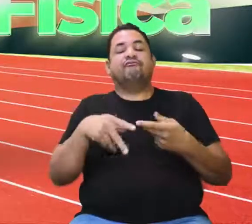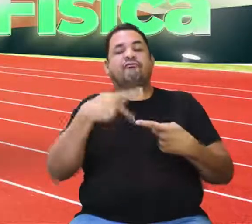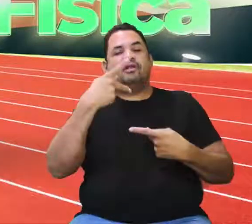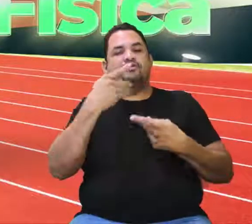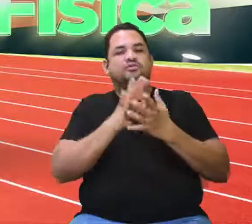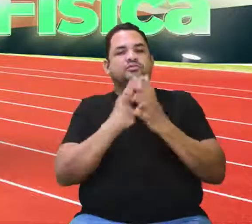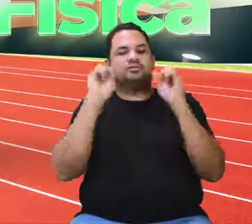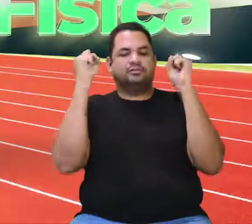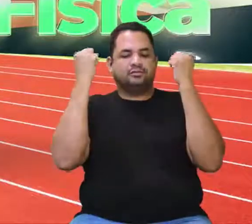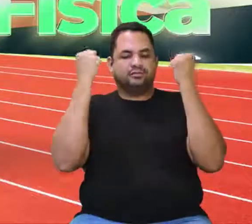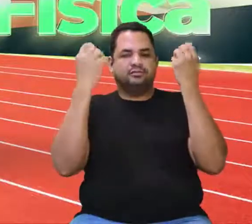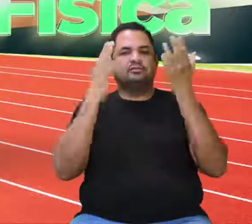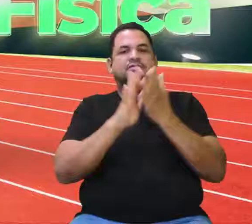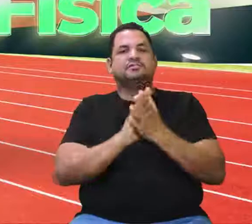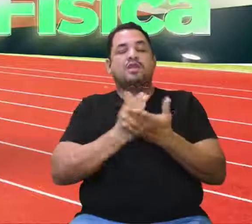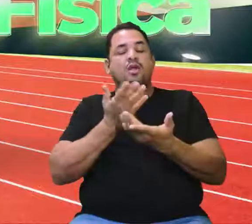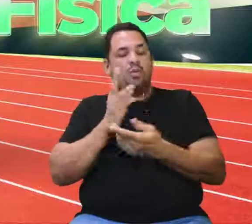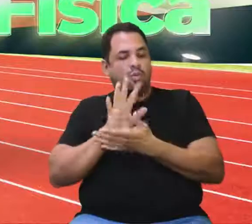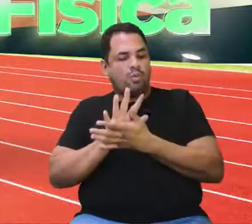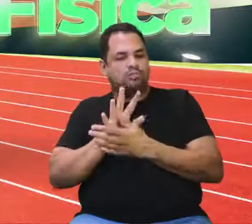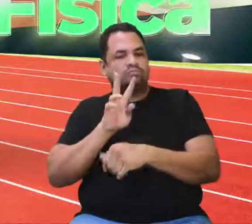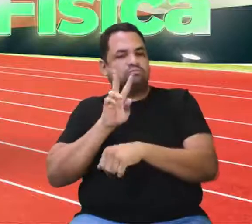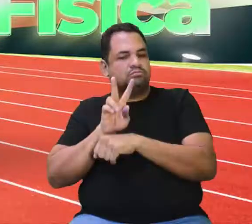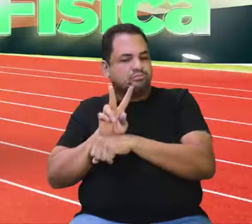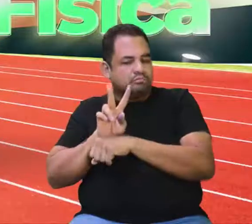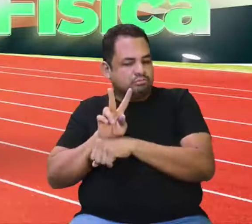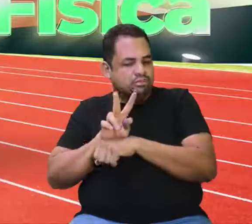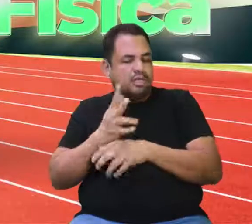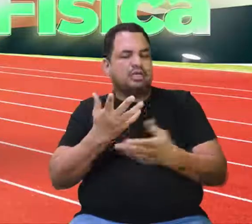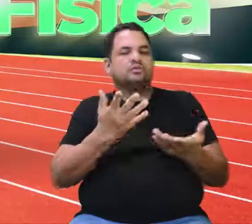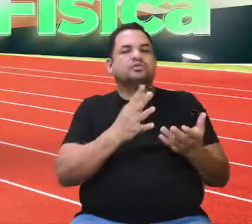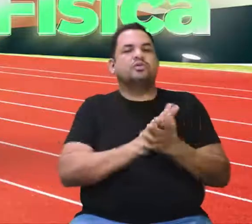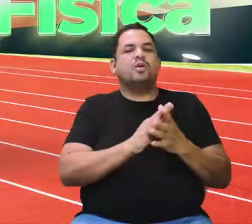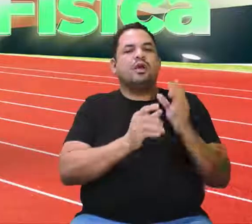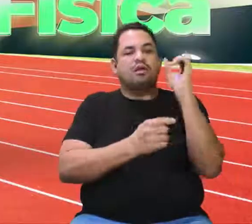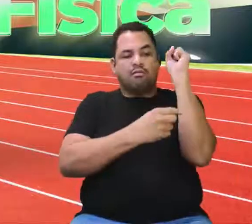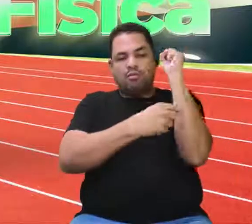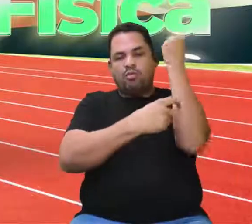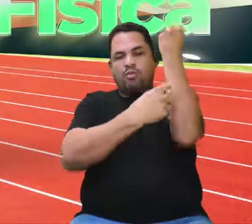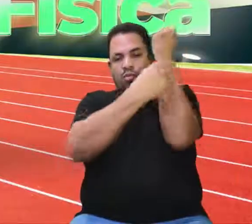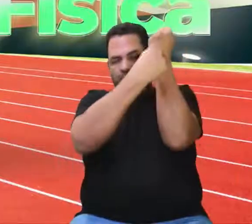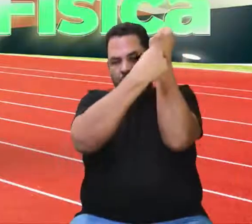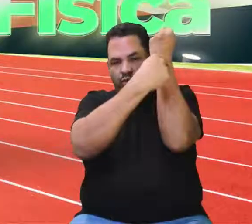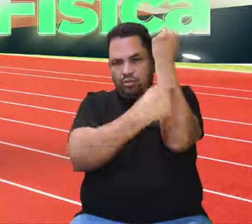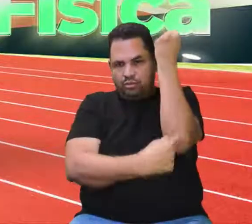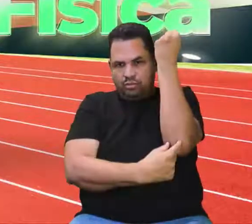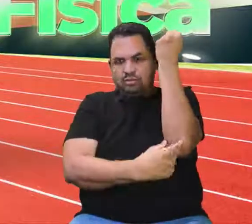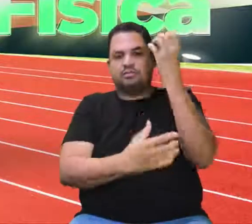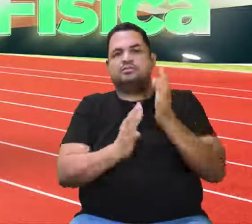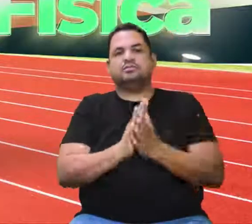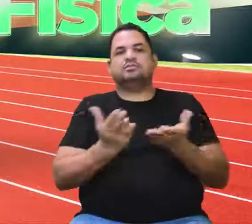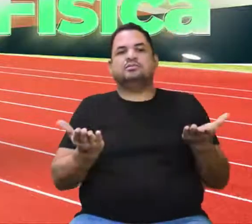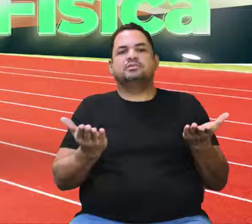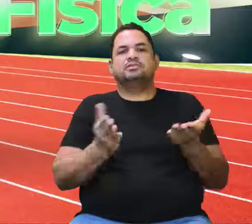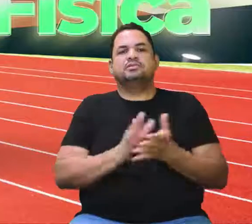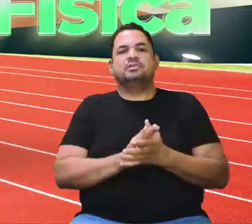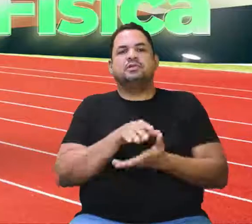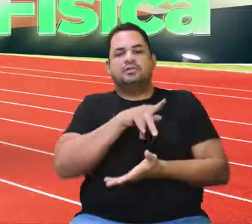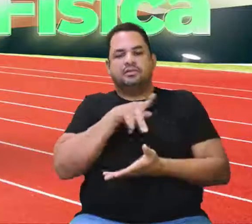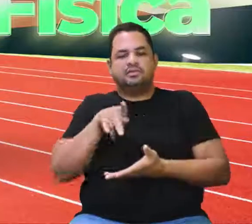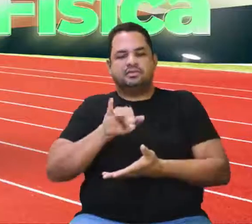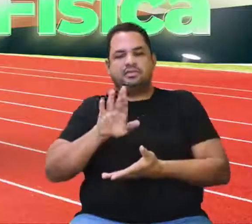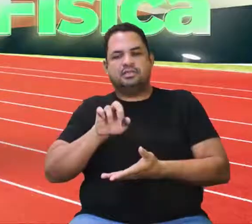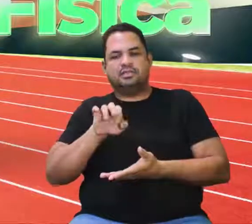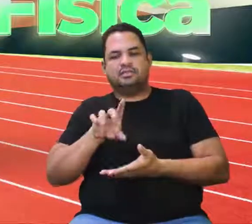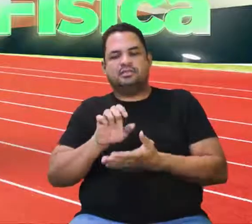exercício físico e os cuidados aí com a coluna vertebral. Eu sou a professora Elisângela Bernardino. Prof. Iris.